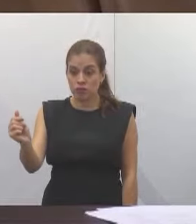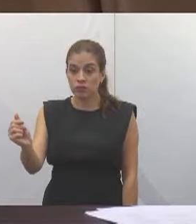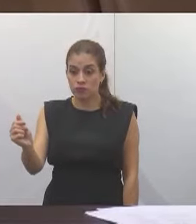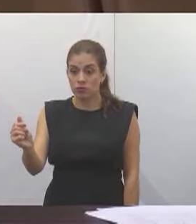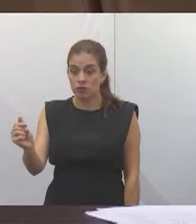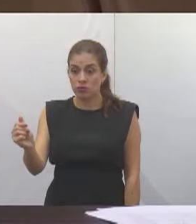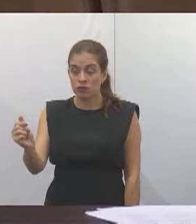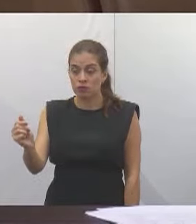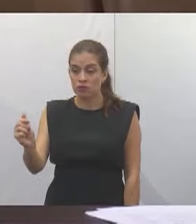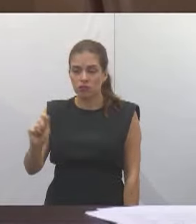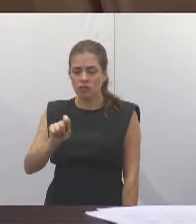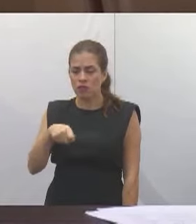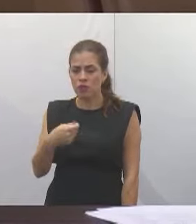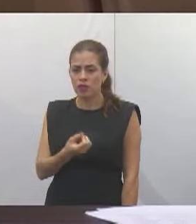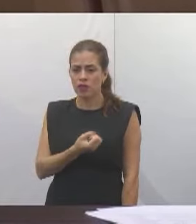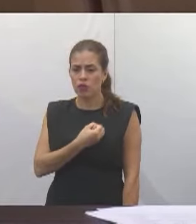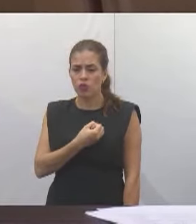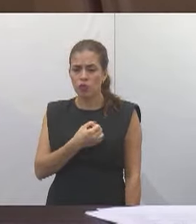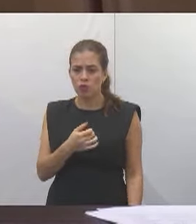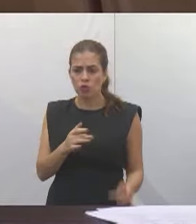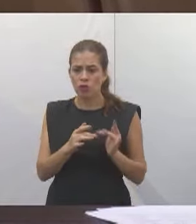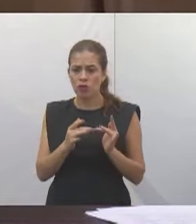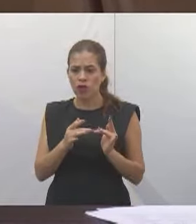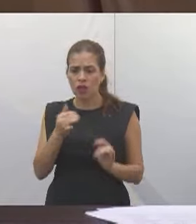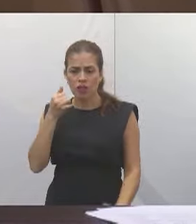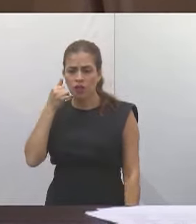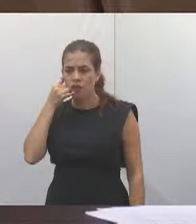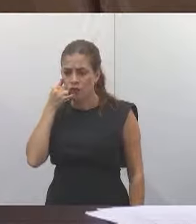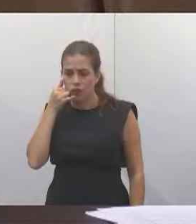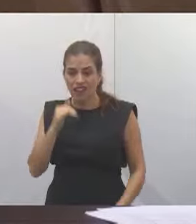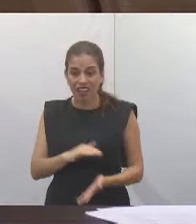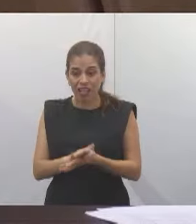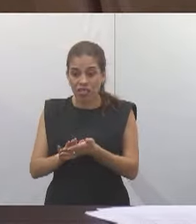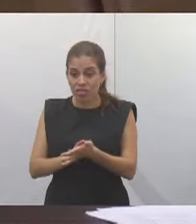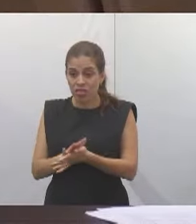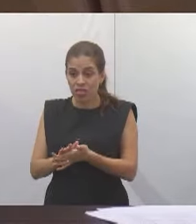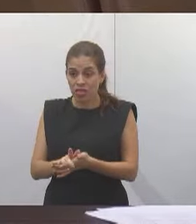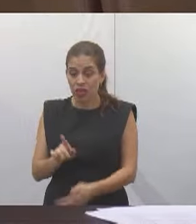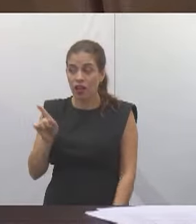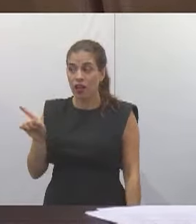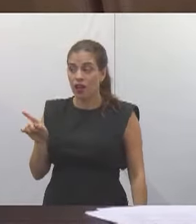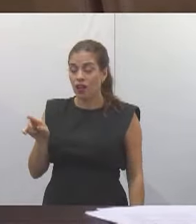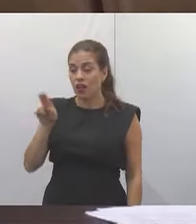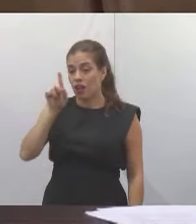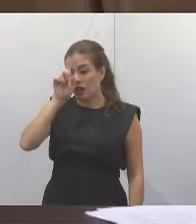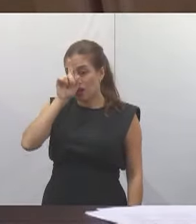não me deu nem o contato dele. E da UPA, doutor Telmo, a gente tem o contato